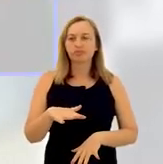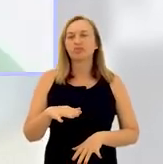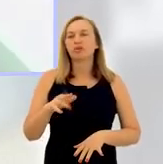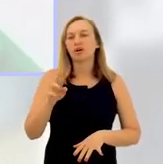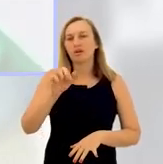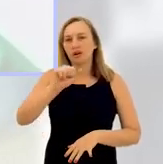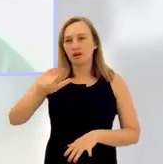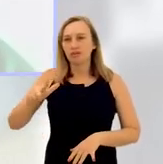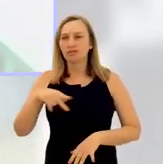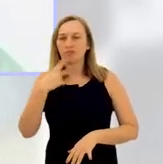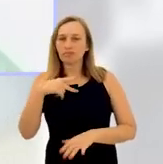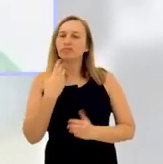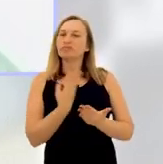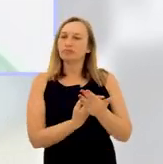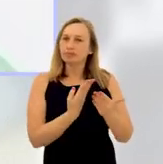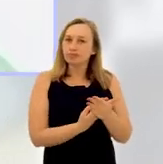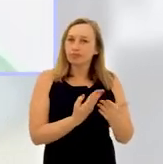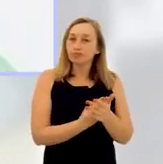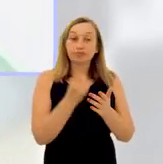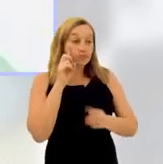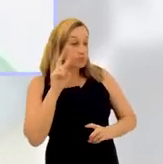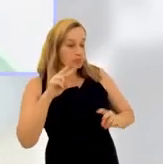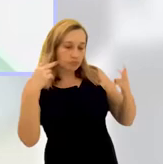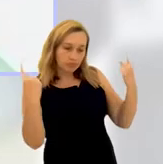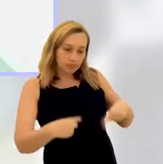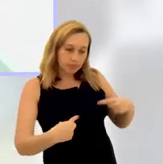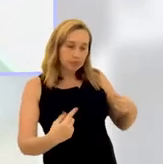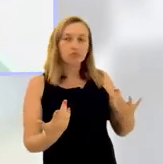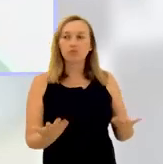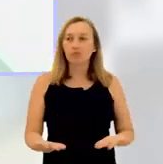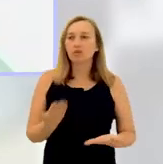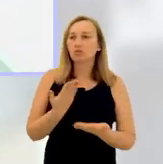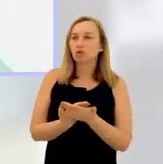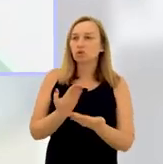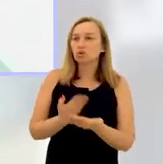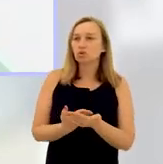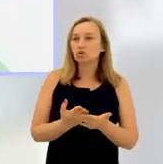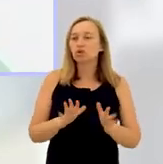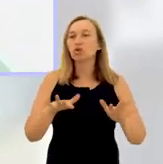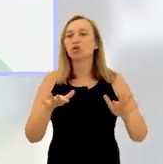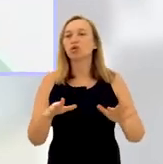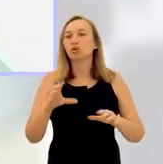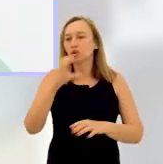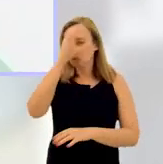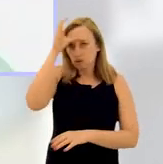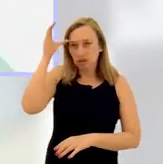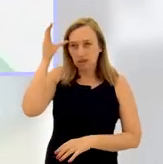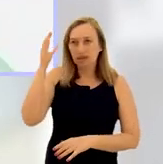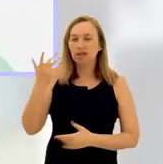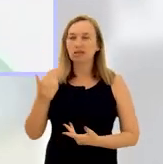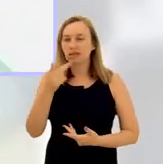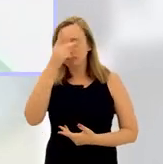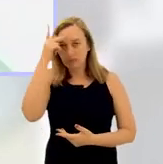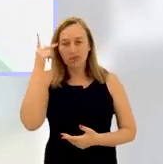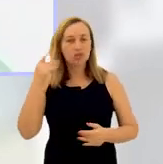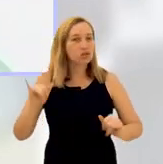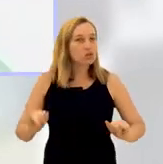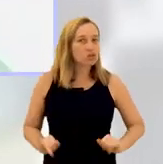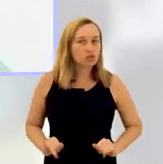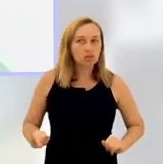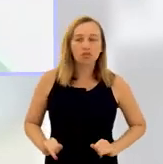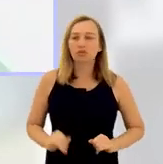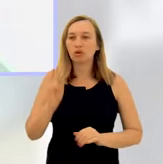como o Rafael colocou ali. Vamos estudar quais são os concorrentes, vamos estudar o cliente, no caso,